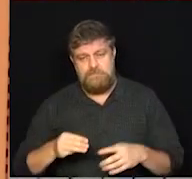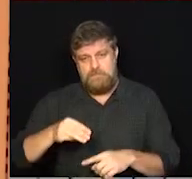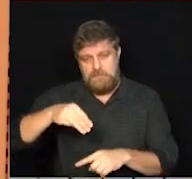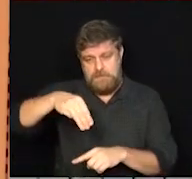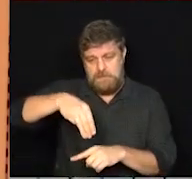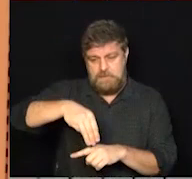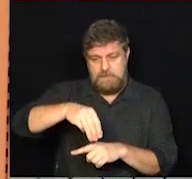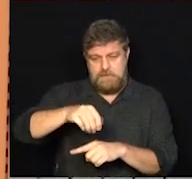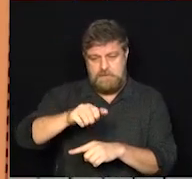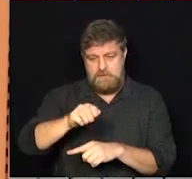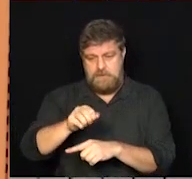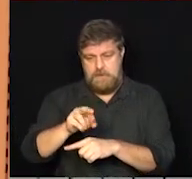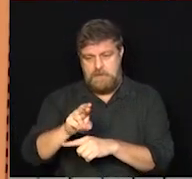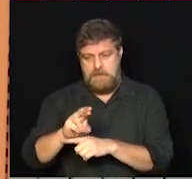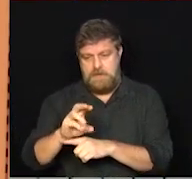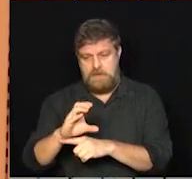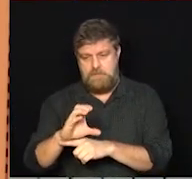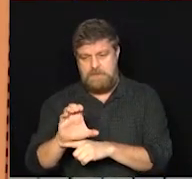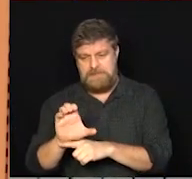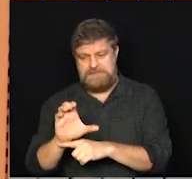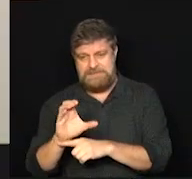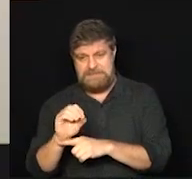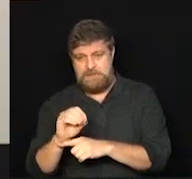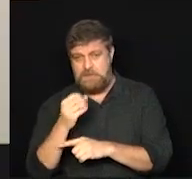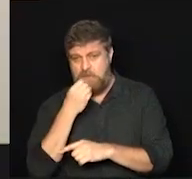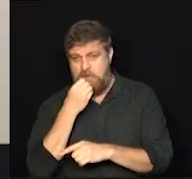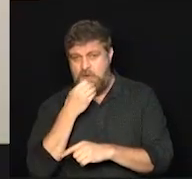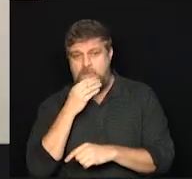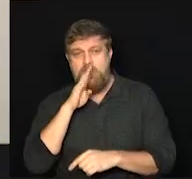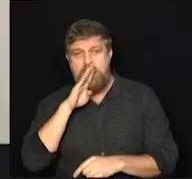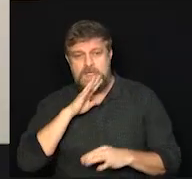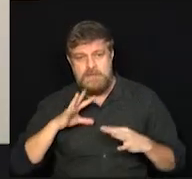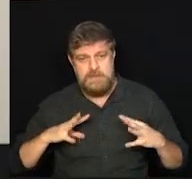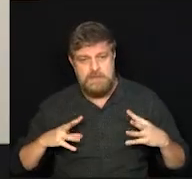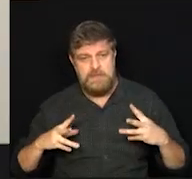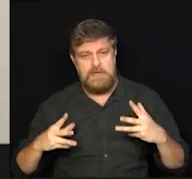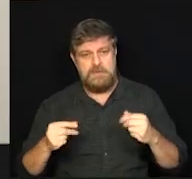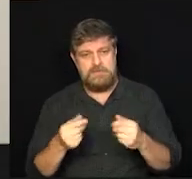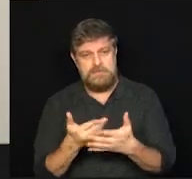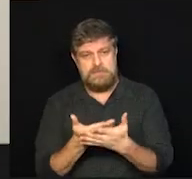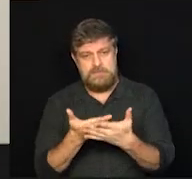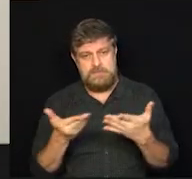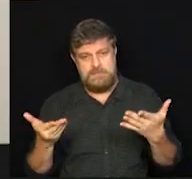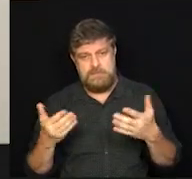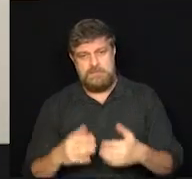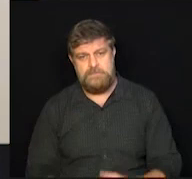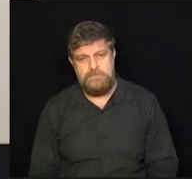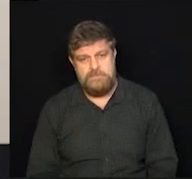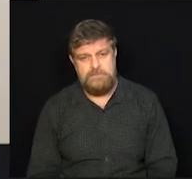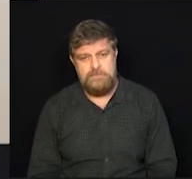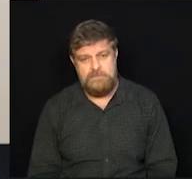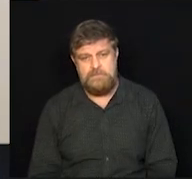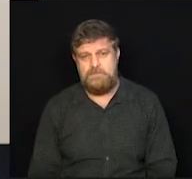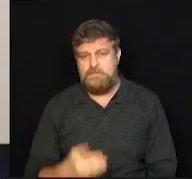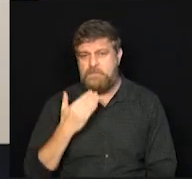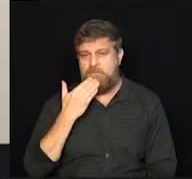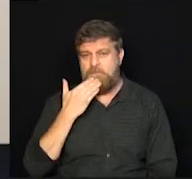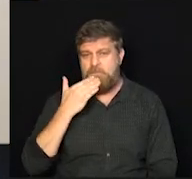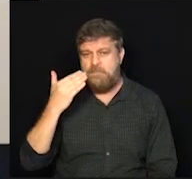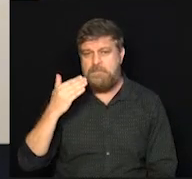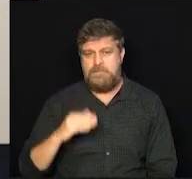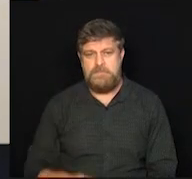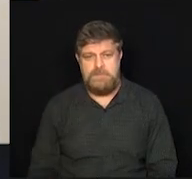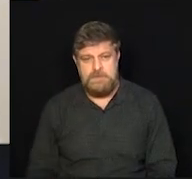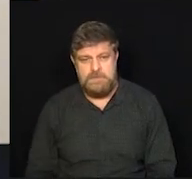Marcelo Olá boa tarde a todas essas pessoas aqui presentes do dia benção aí é pela